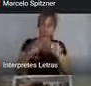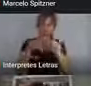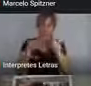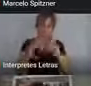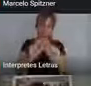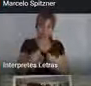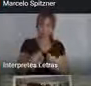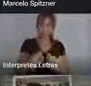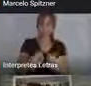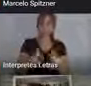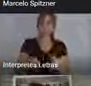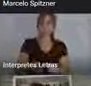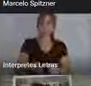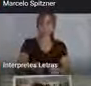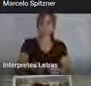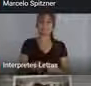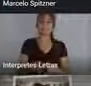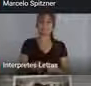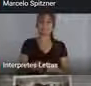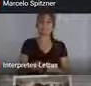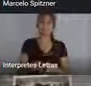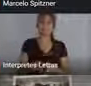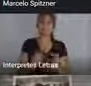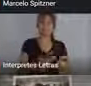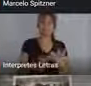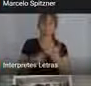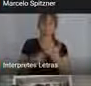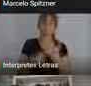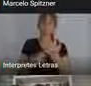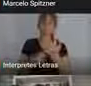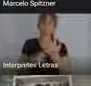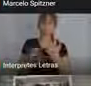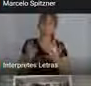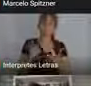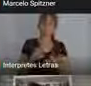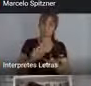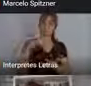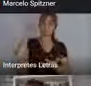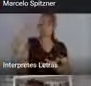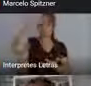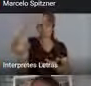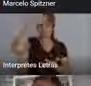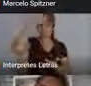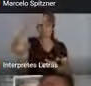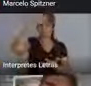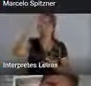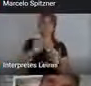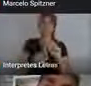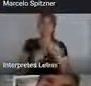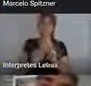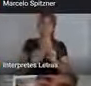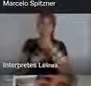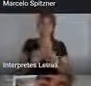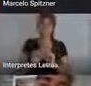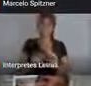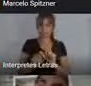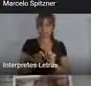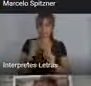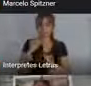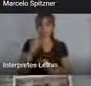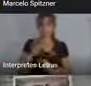linguística, vai reforçando aí, né, os nossos aprendizados em relação a isso, e vendo também